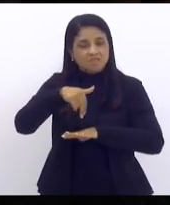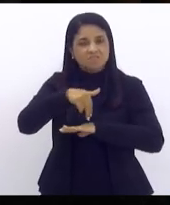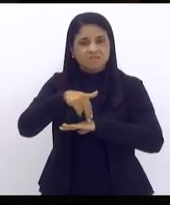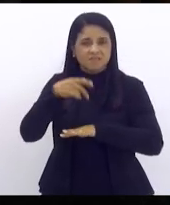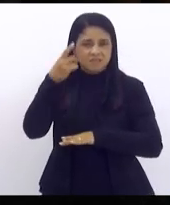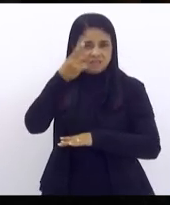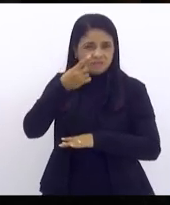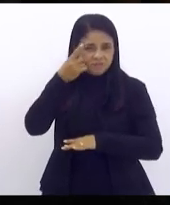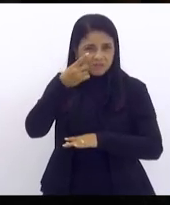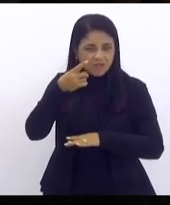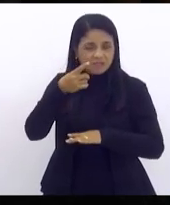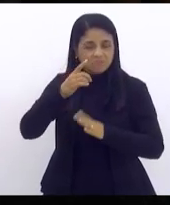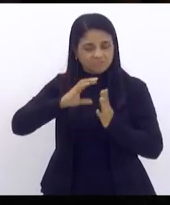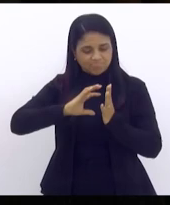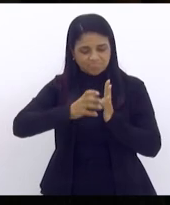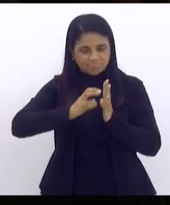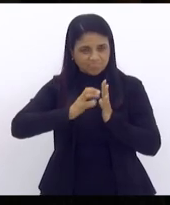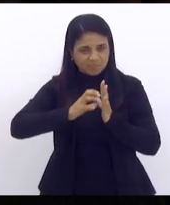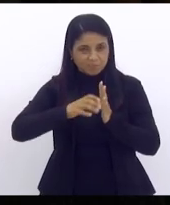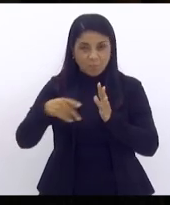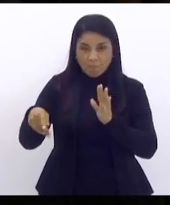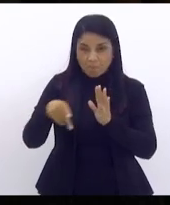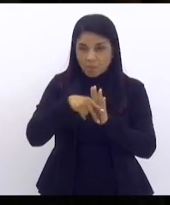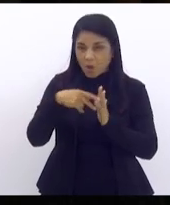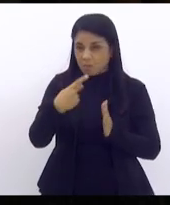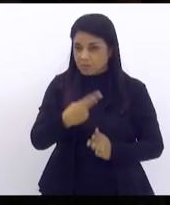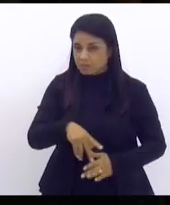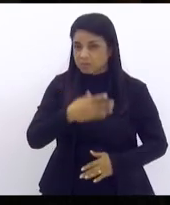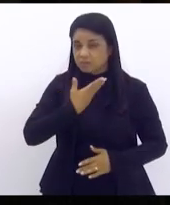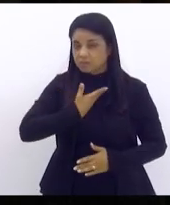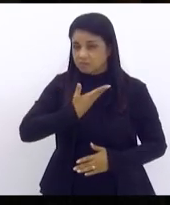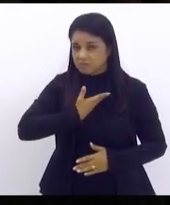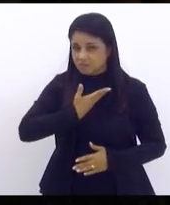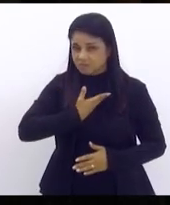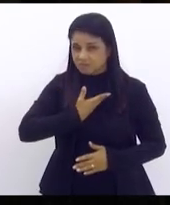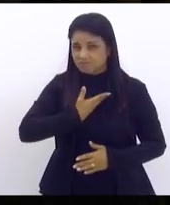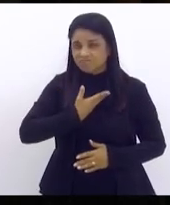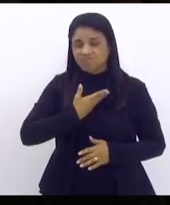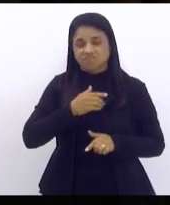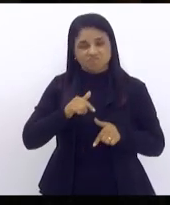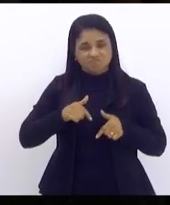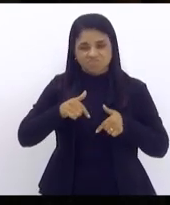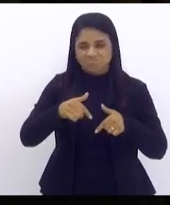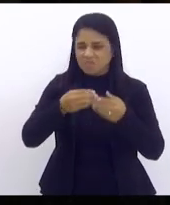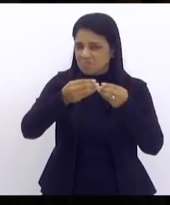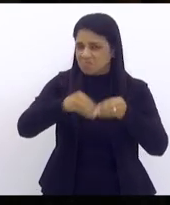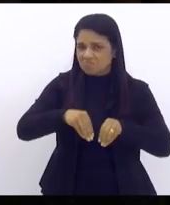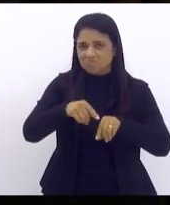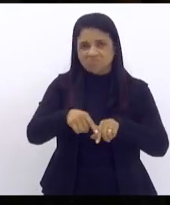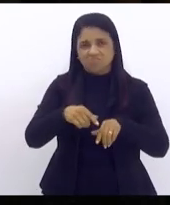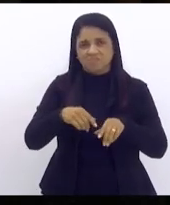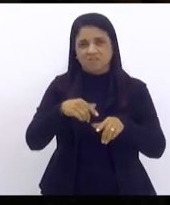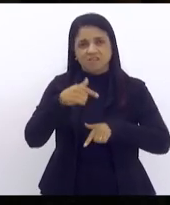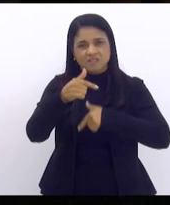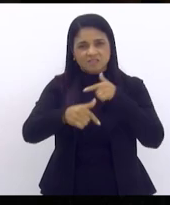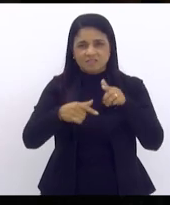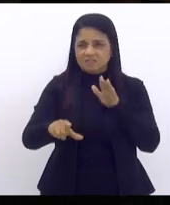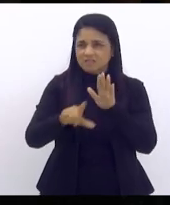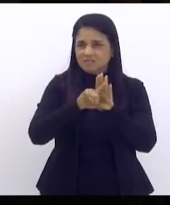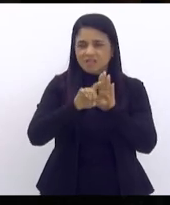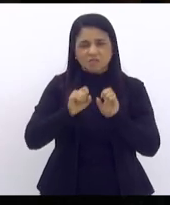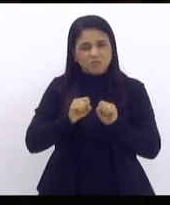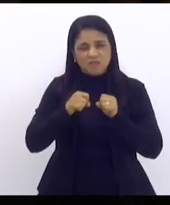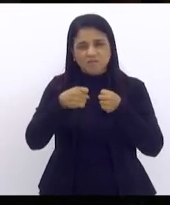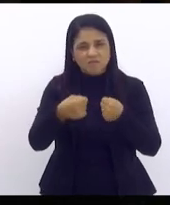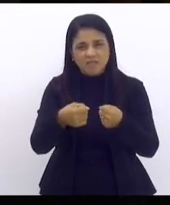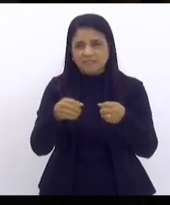por seus colegas do partido, uma deputada que tem uma péssima produção legislativa, que não abraça, não